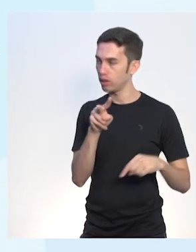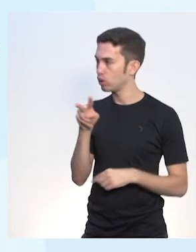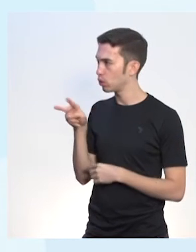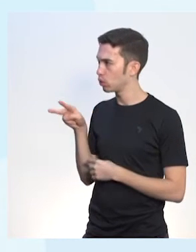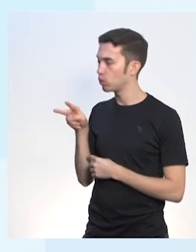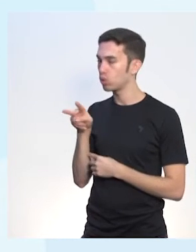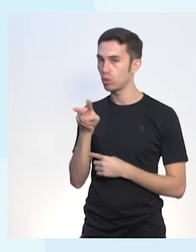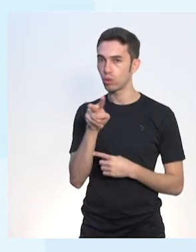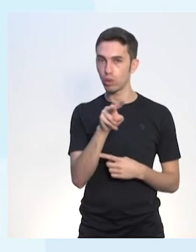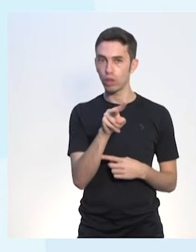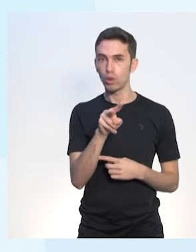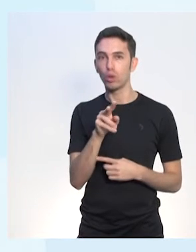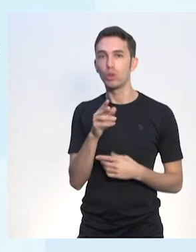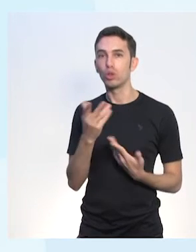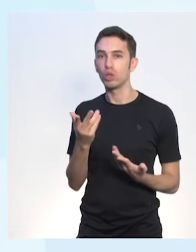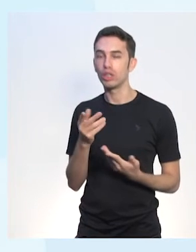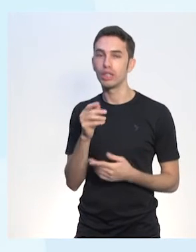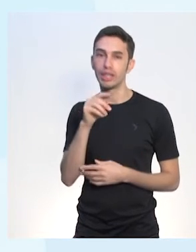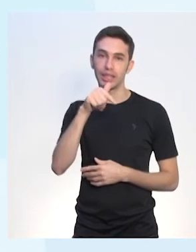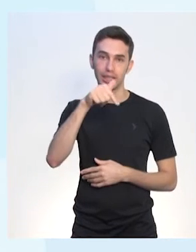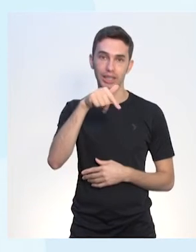2 sob um ângulo de